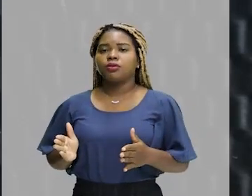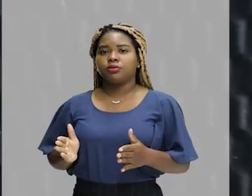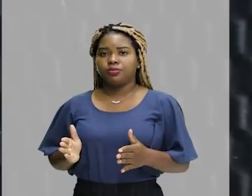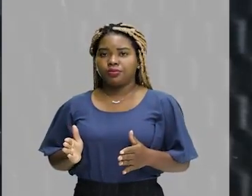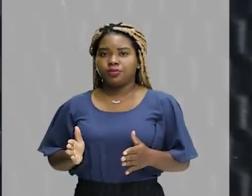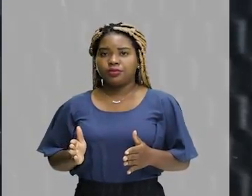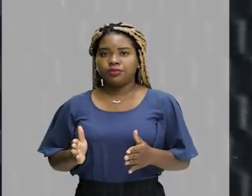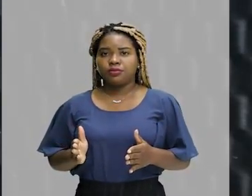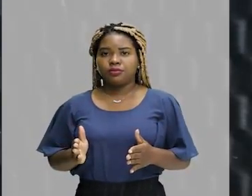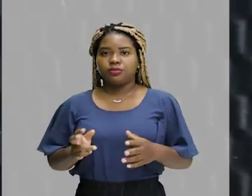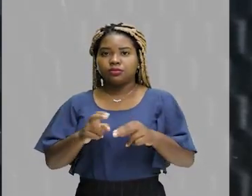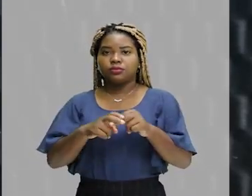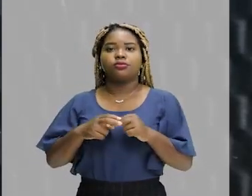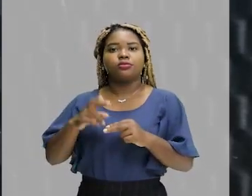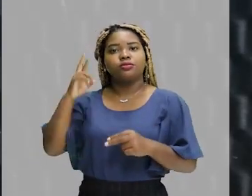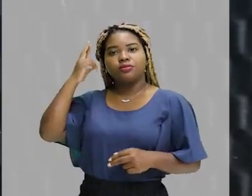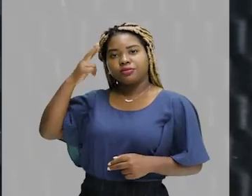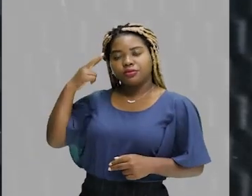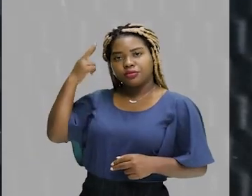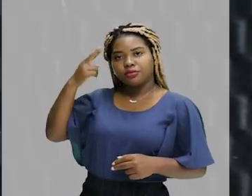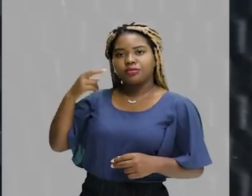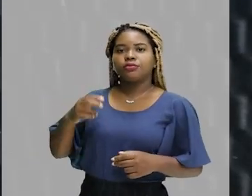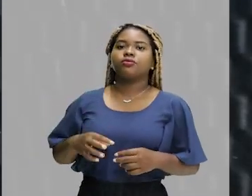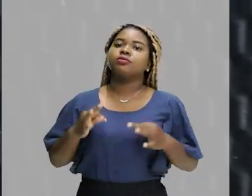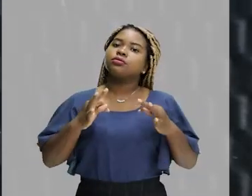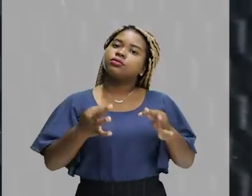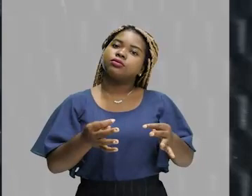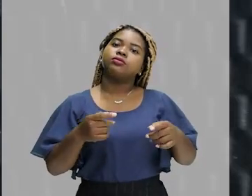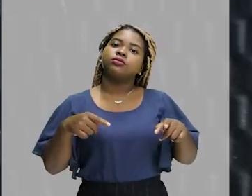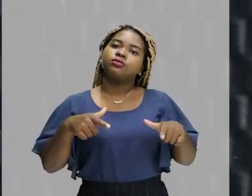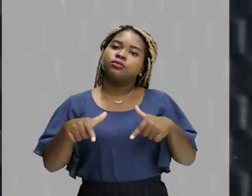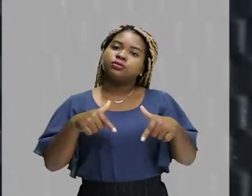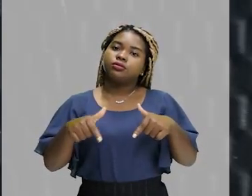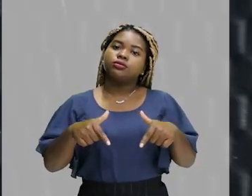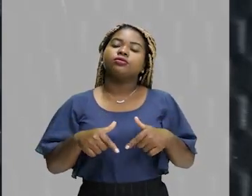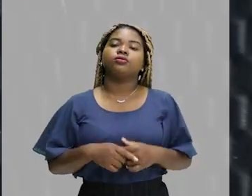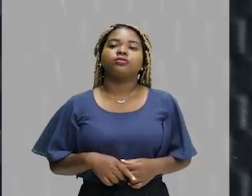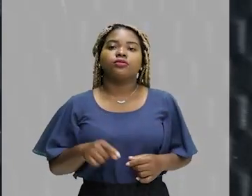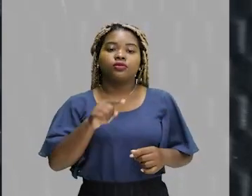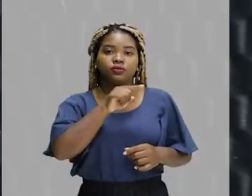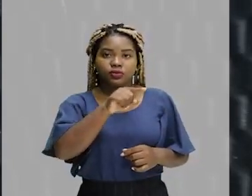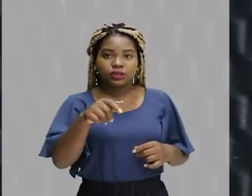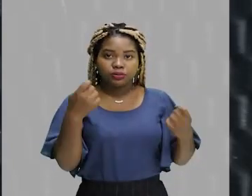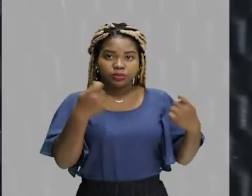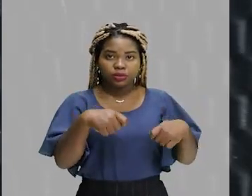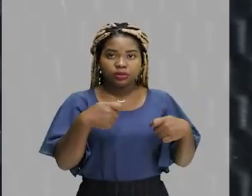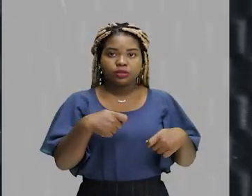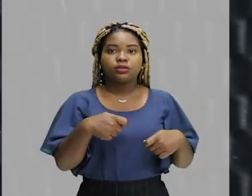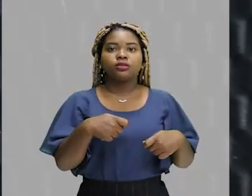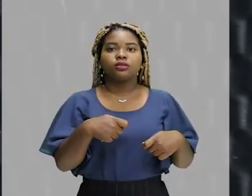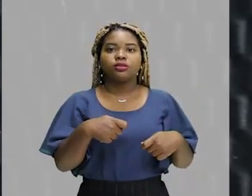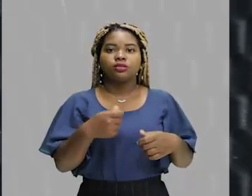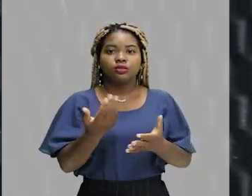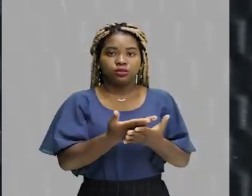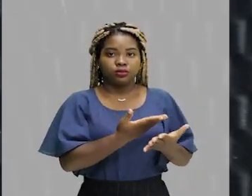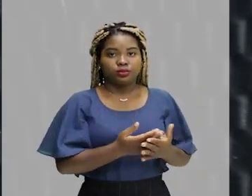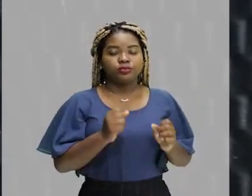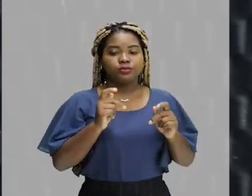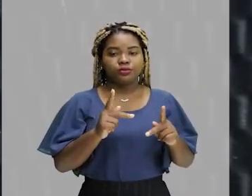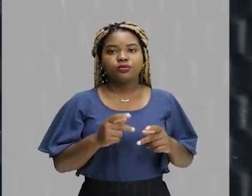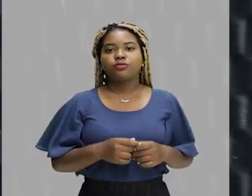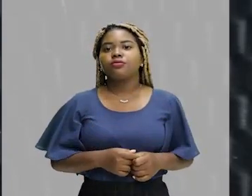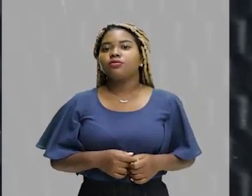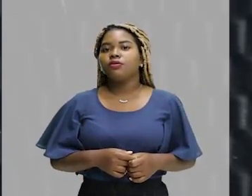desta reflexão entre tecnologia e trabalho. Temos aulas aí na plataforma, dá uma olhadinha. E ali, claro,